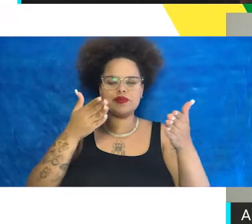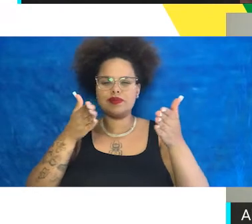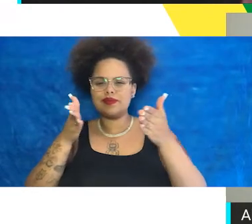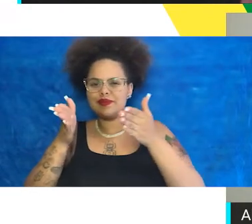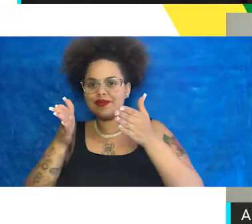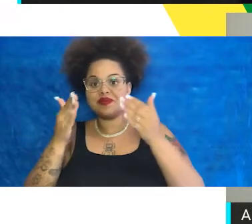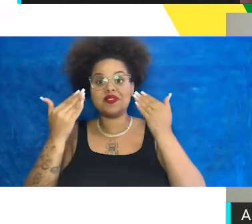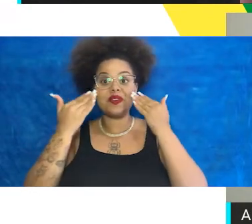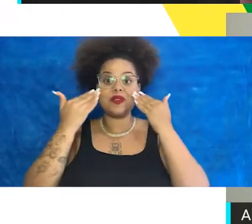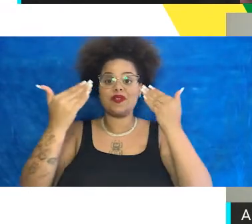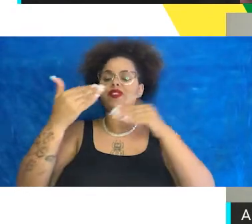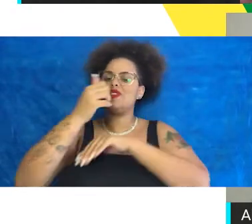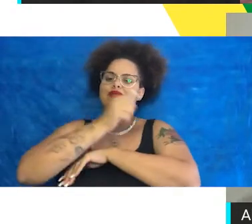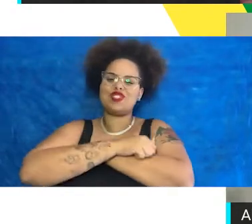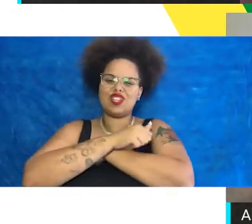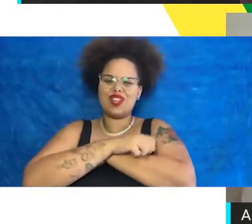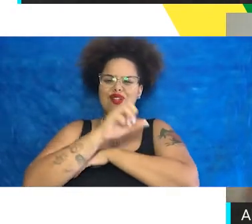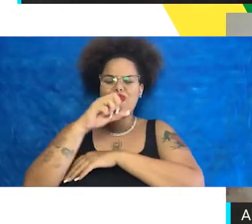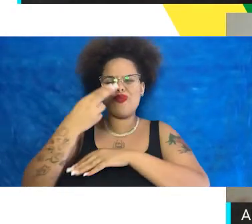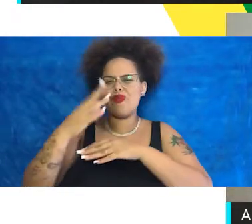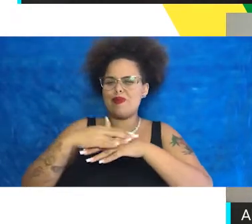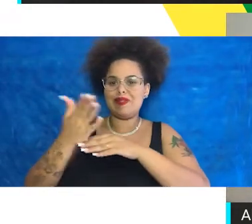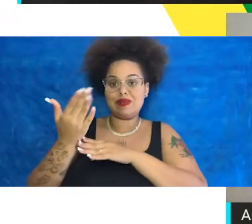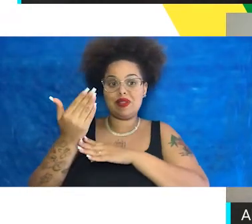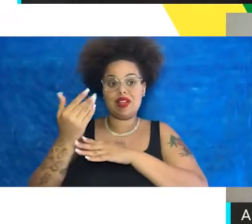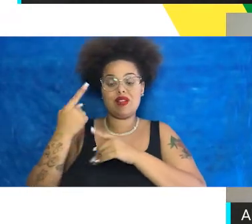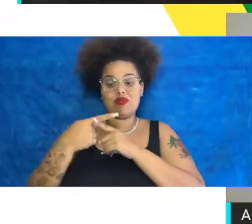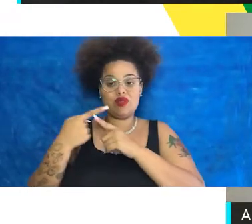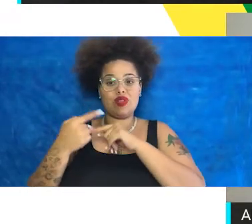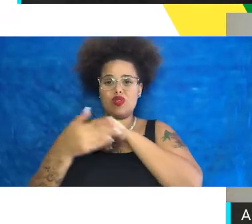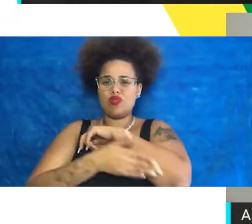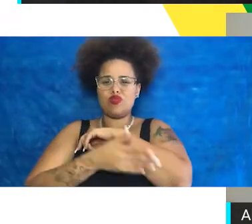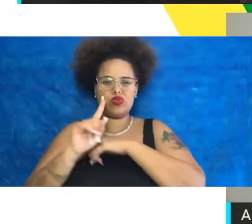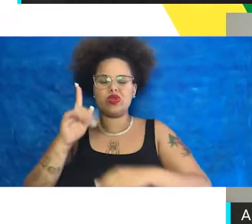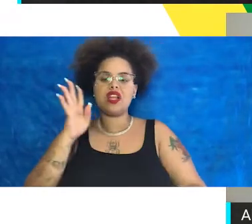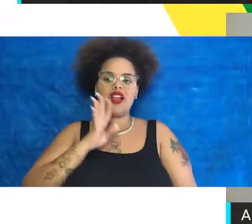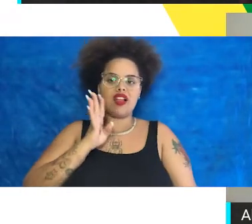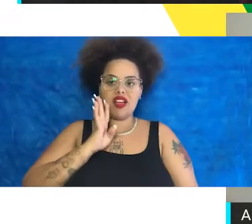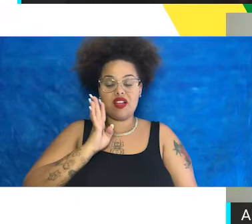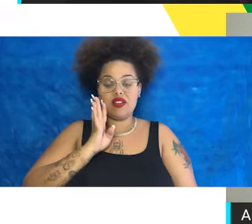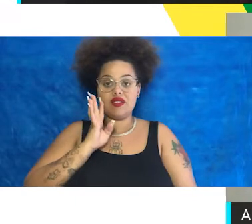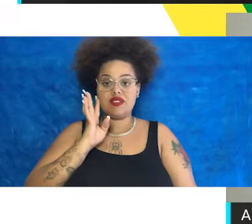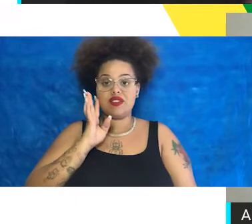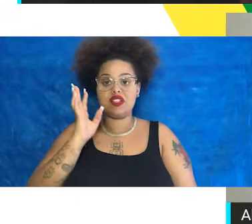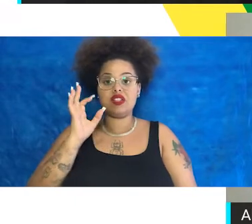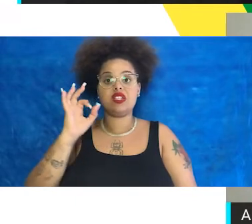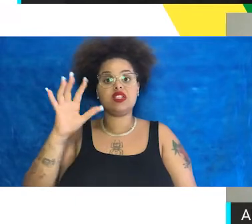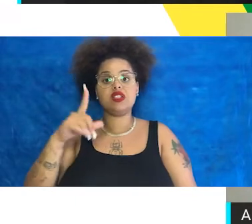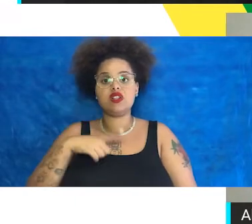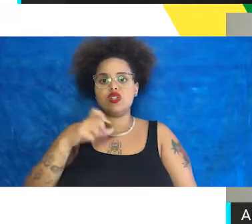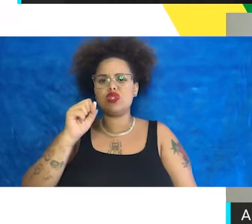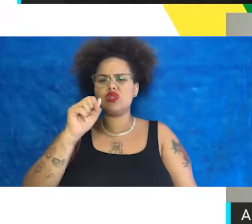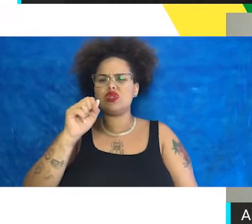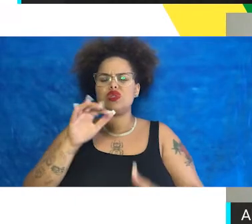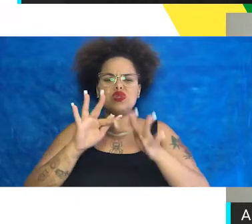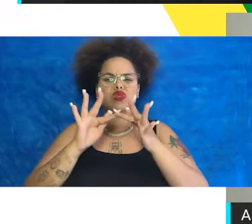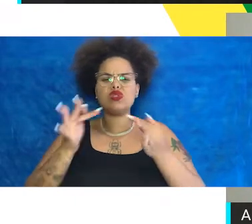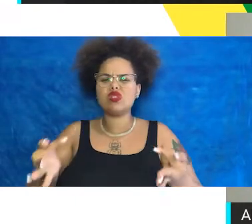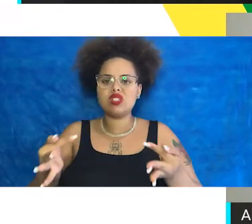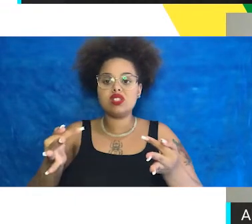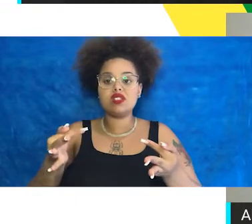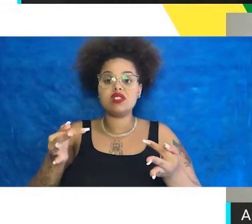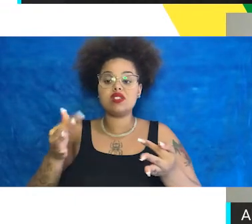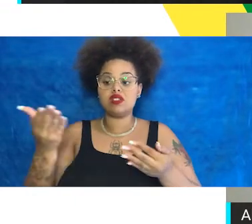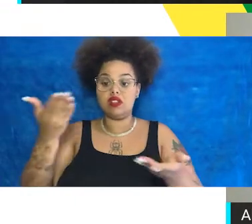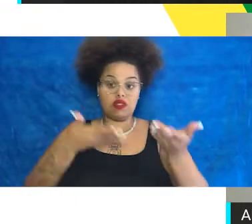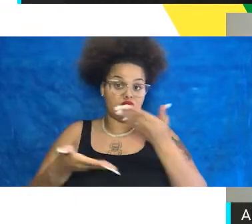ficar de frente para a janela, não, vem mais para cá porque esse fundo não tá legal, sabe? Coisas assim sutis que vão